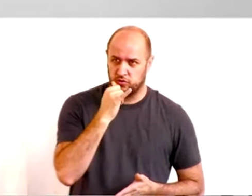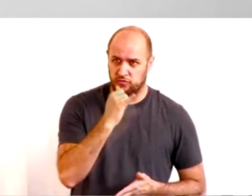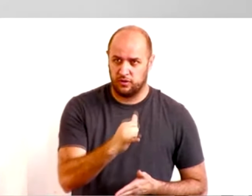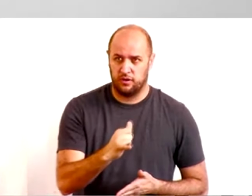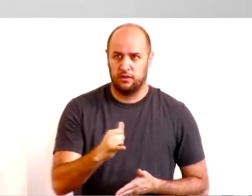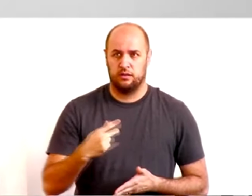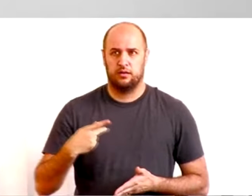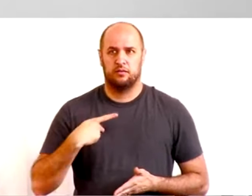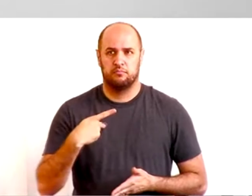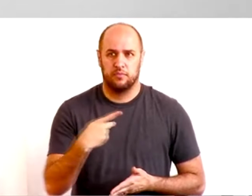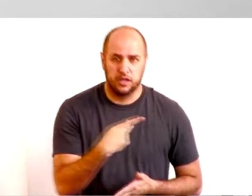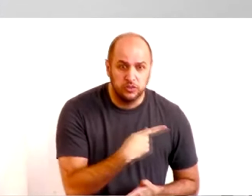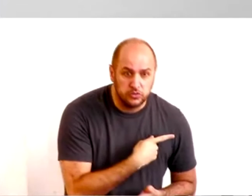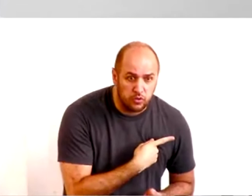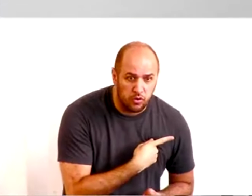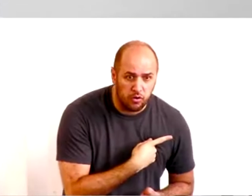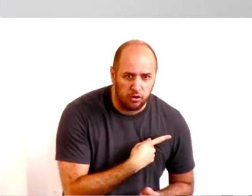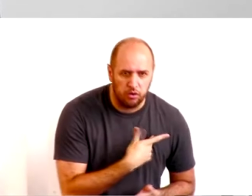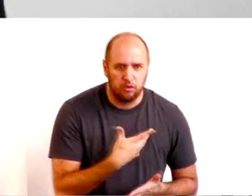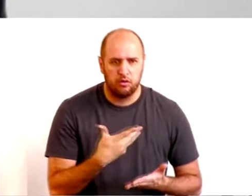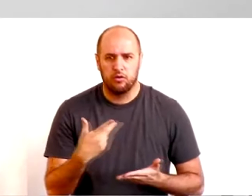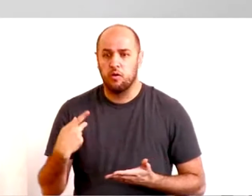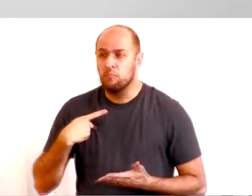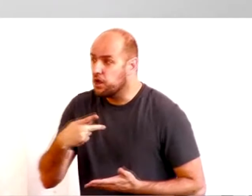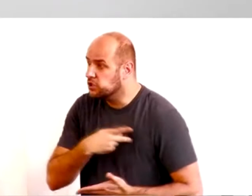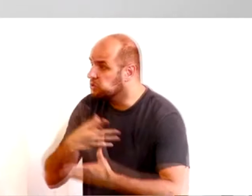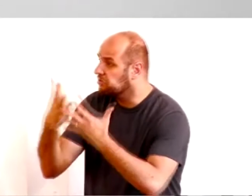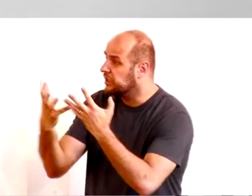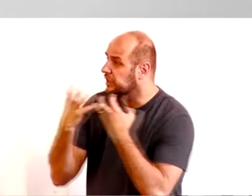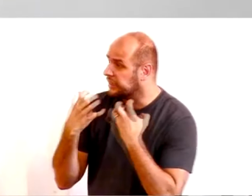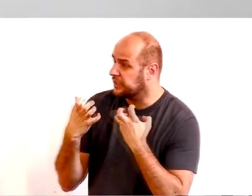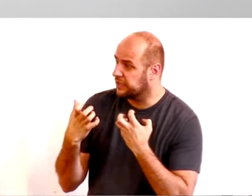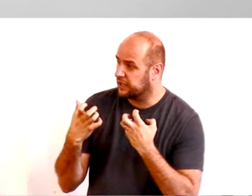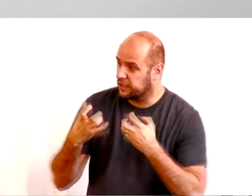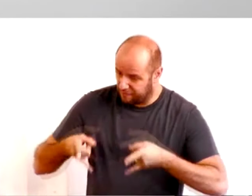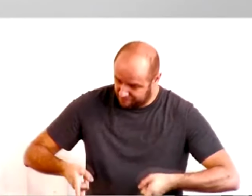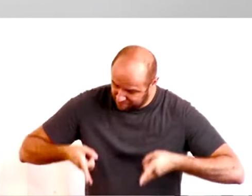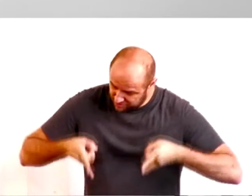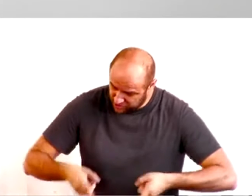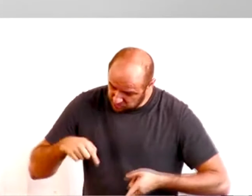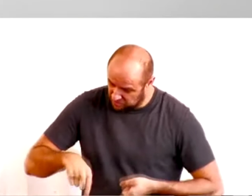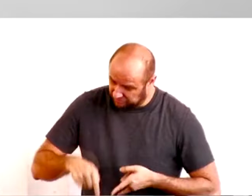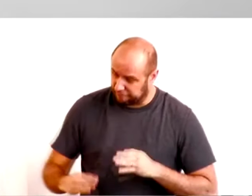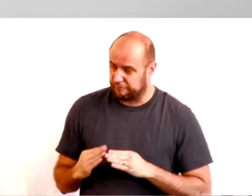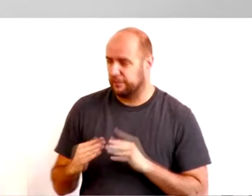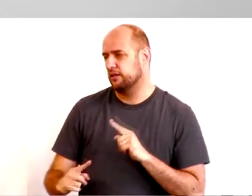pastor, nós queremos trazer a nossa cama para a igreja.